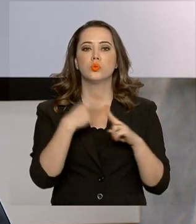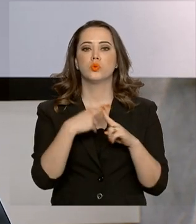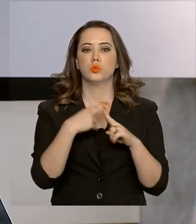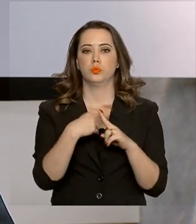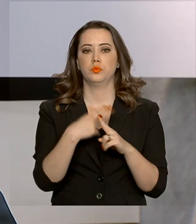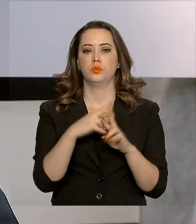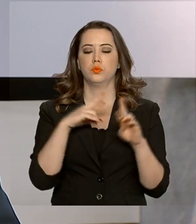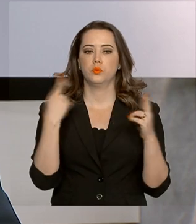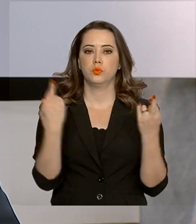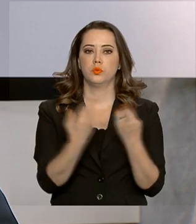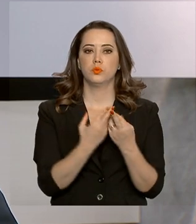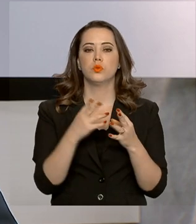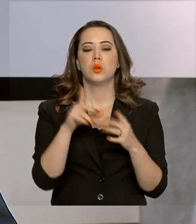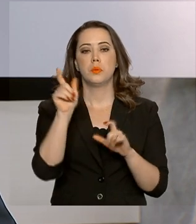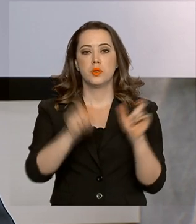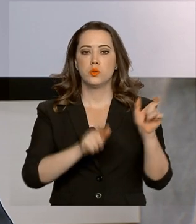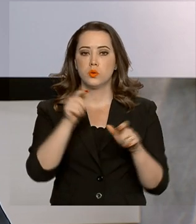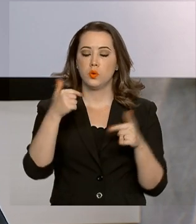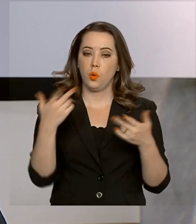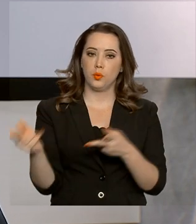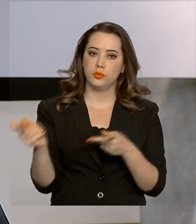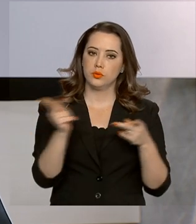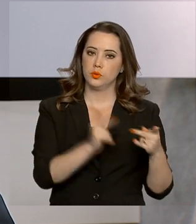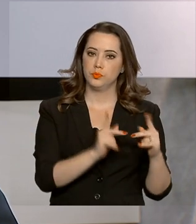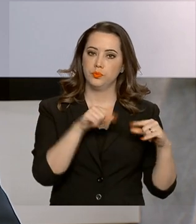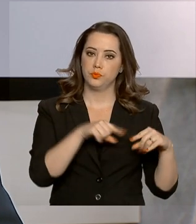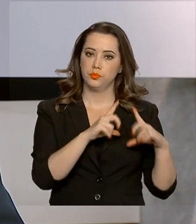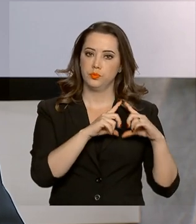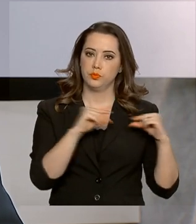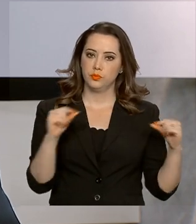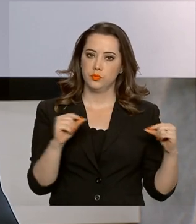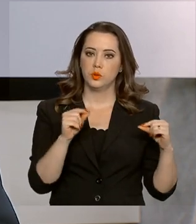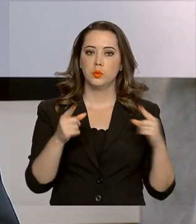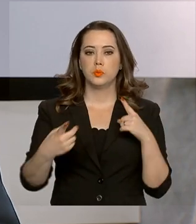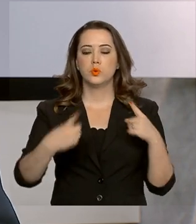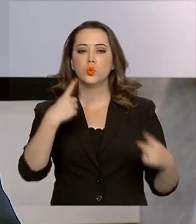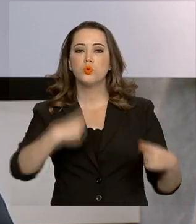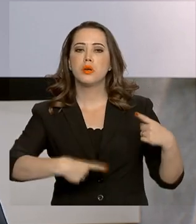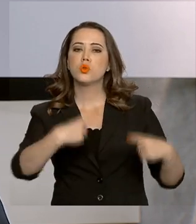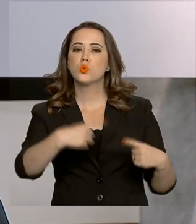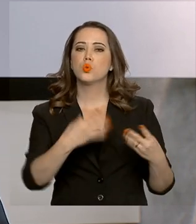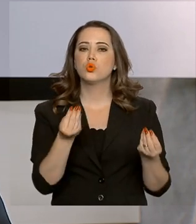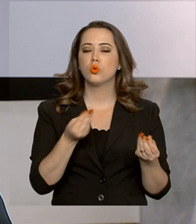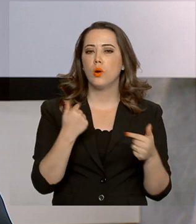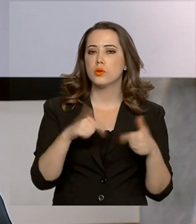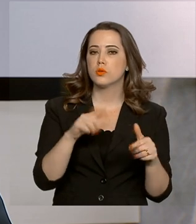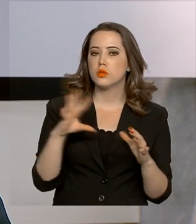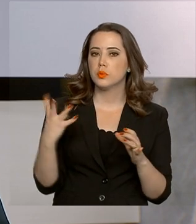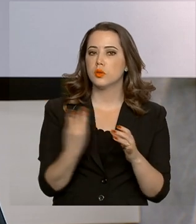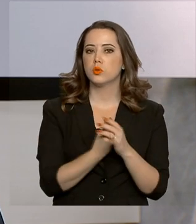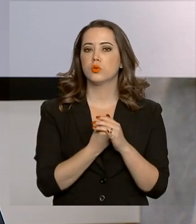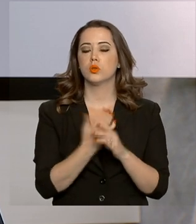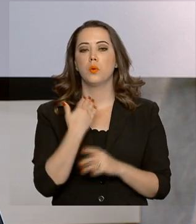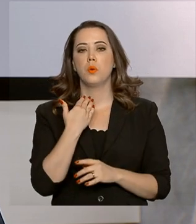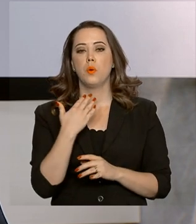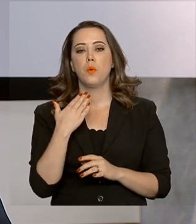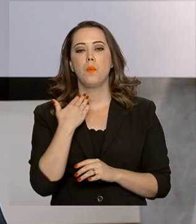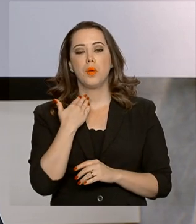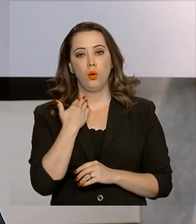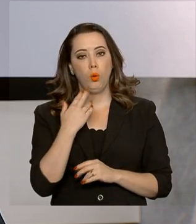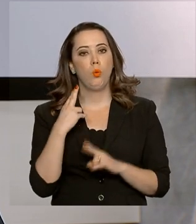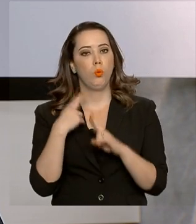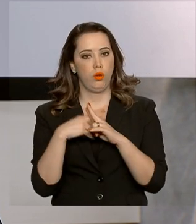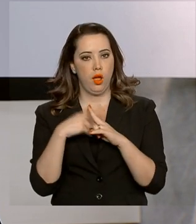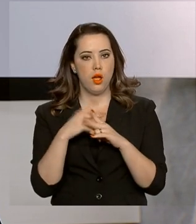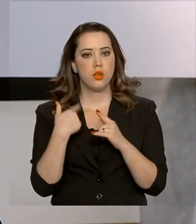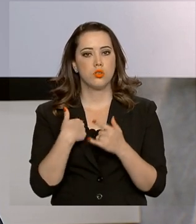a Caixa Econômica Federal reuniu funcionários e convidados aqui em Brasília para discutir ações de inclusão. O banco patrocina